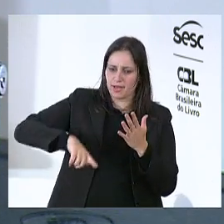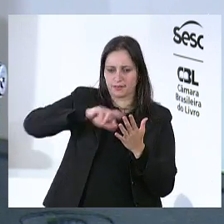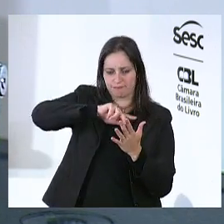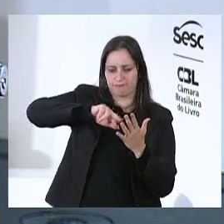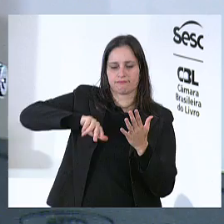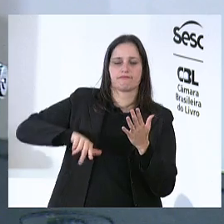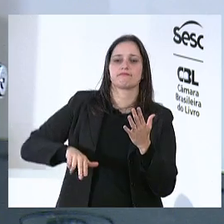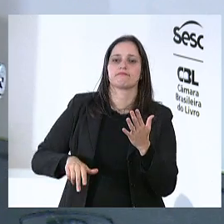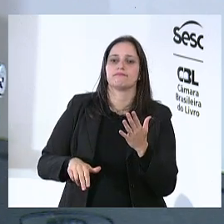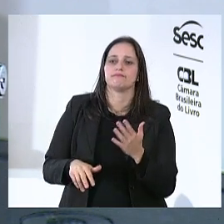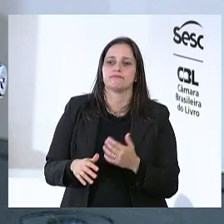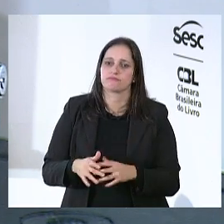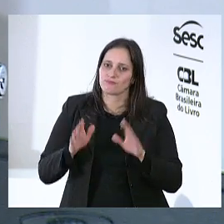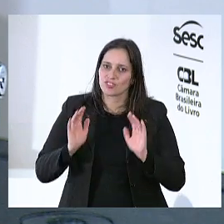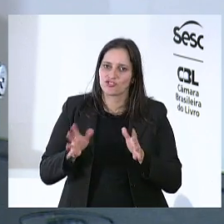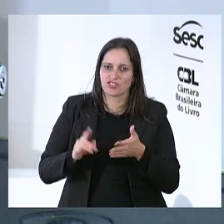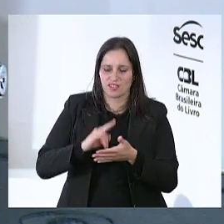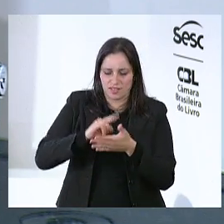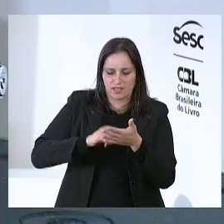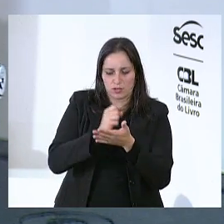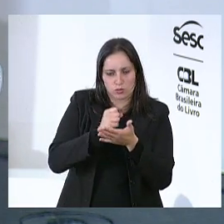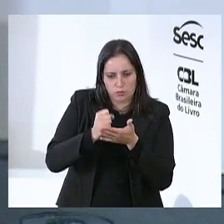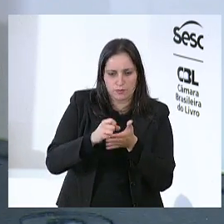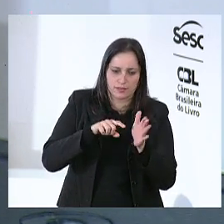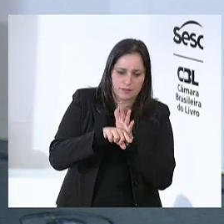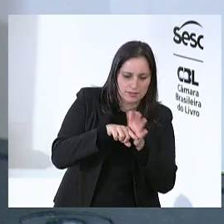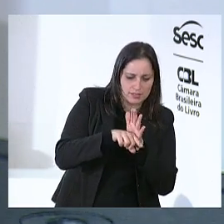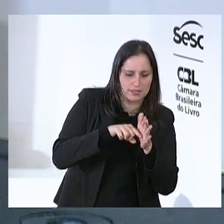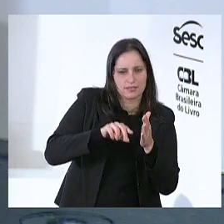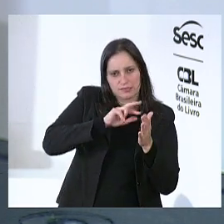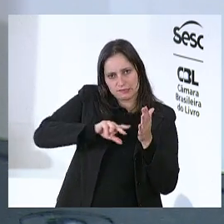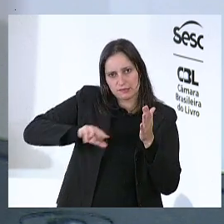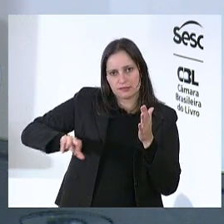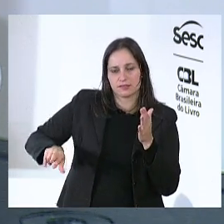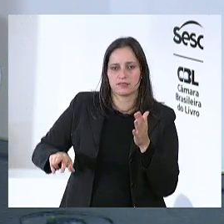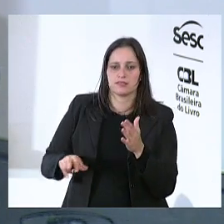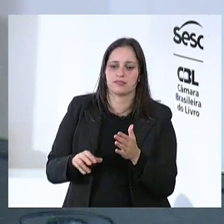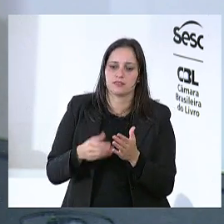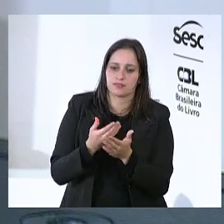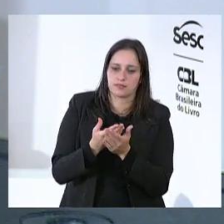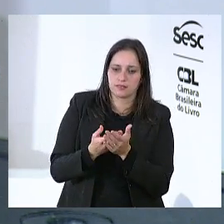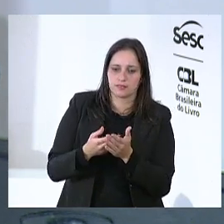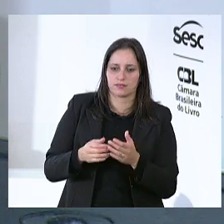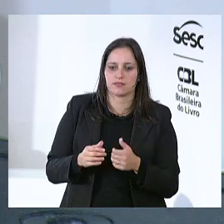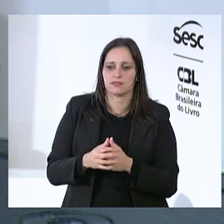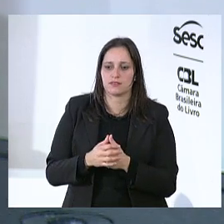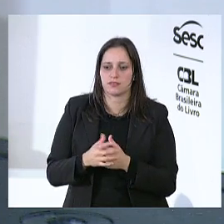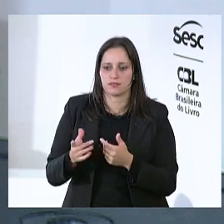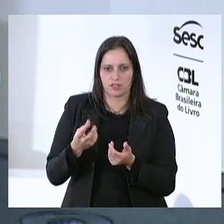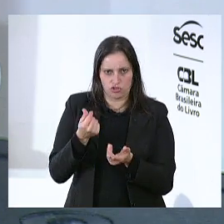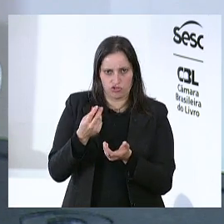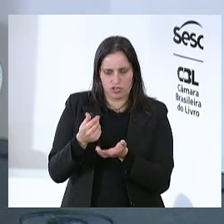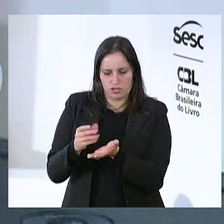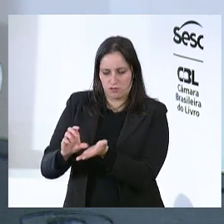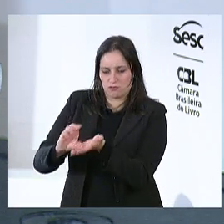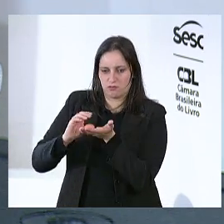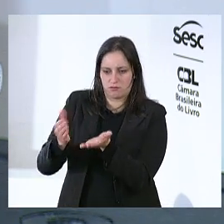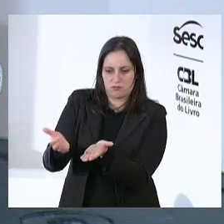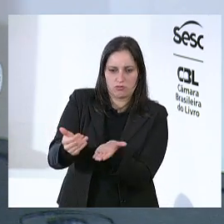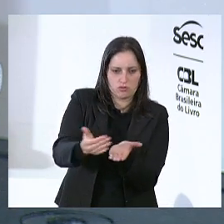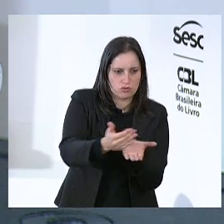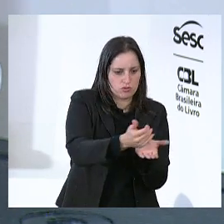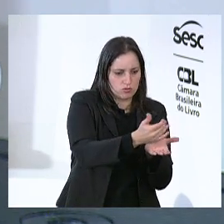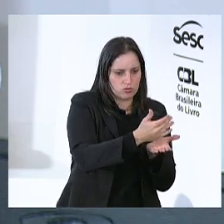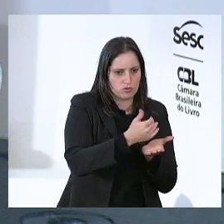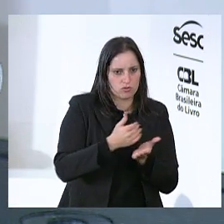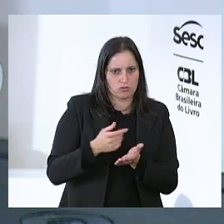Aí hoje já saíram documentários, estudos, né? A que ponto, enfim, o Delfim Neto já recolhendo dinheiro para financiar o pessoal da UBAN e a tortura,